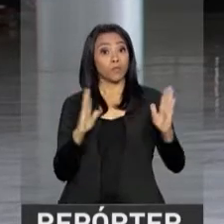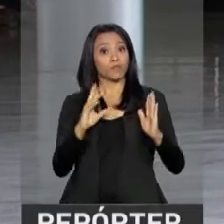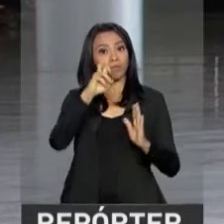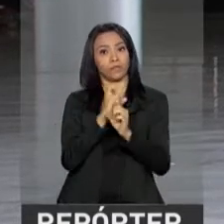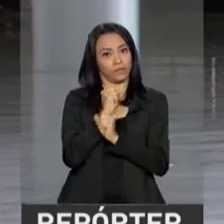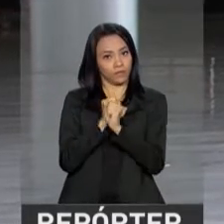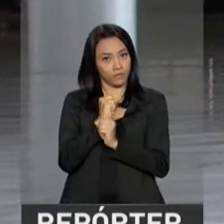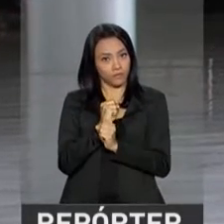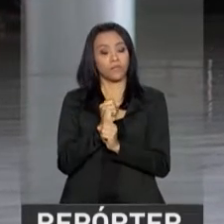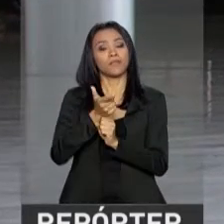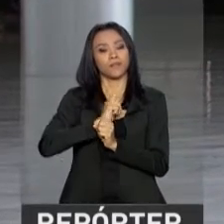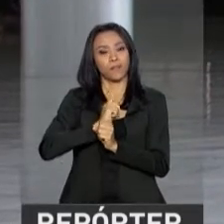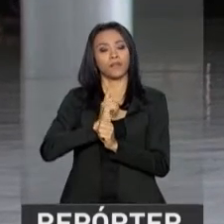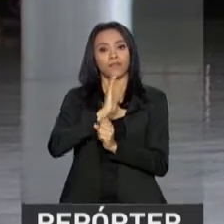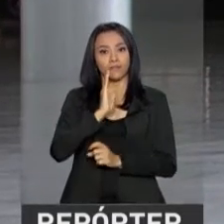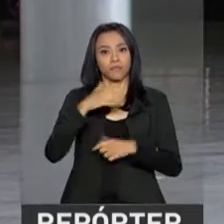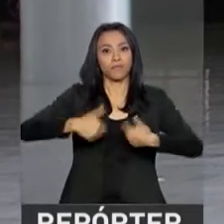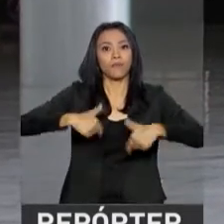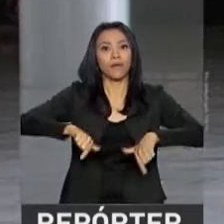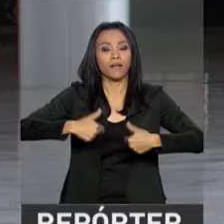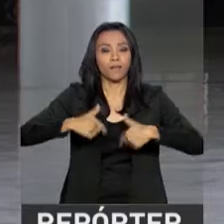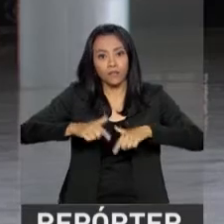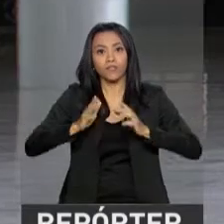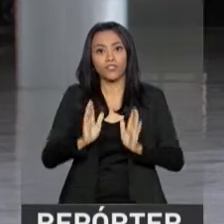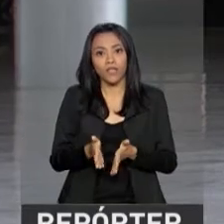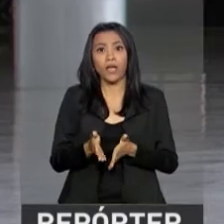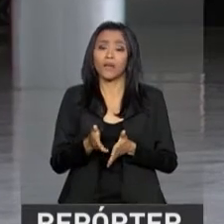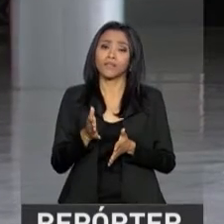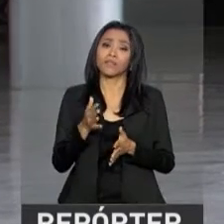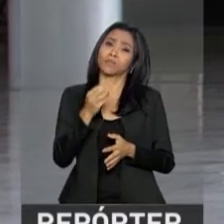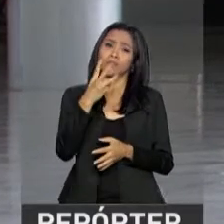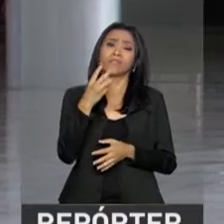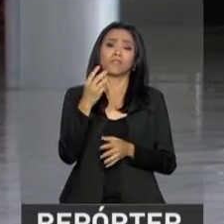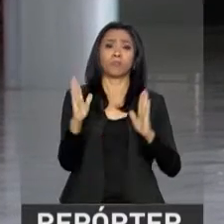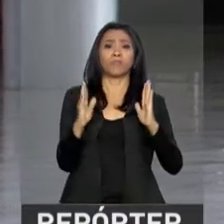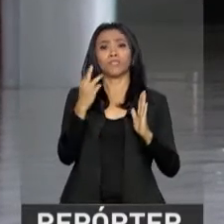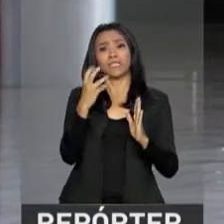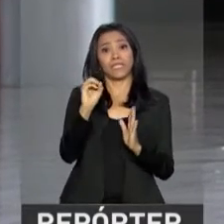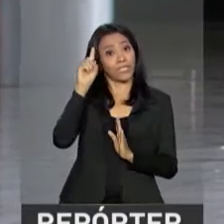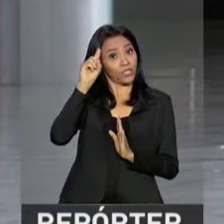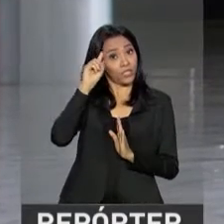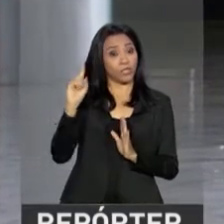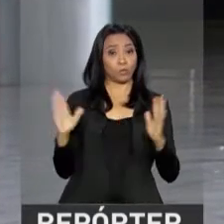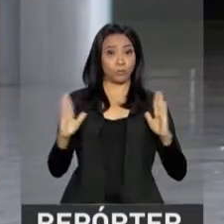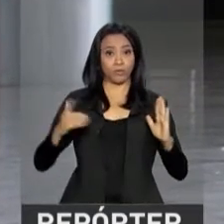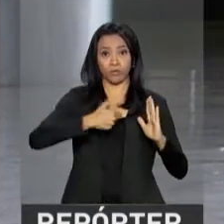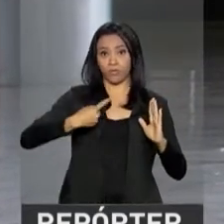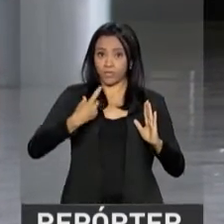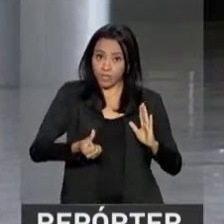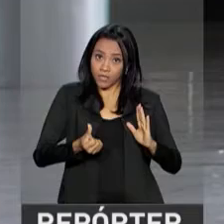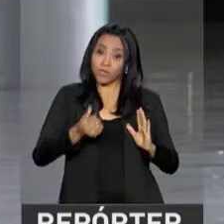anos e que tenha trabalhado por pelo menos formalmente por pelo menos 30 dias em 2016 com uma remuneração